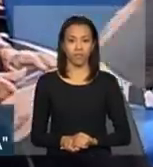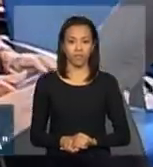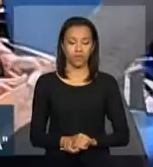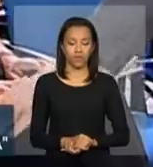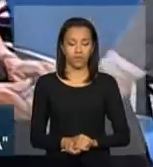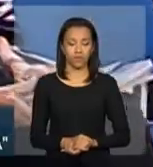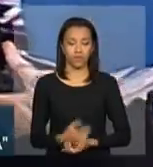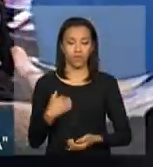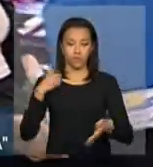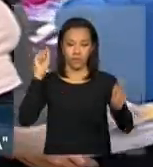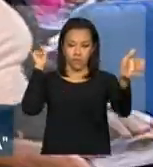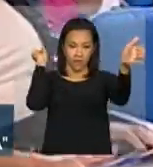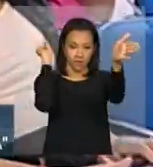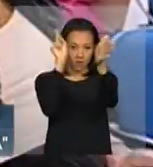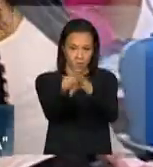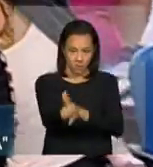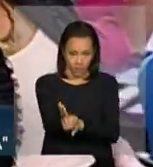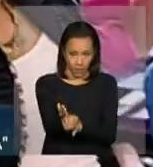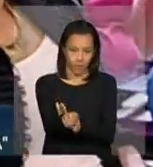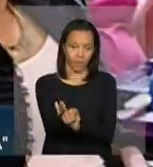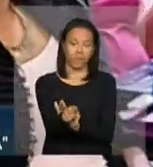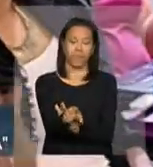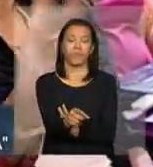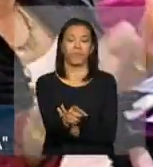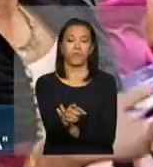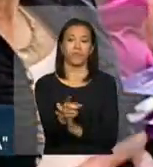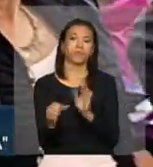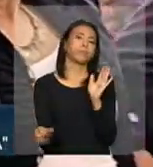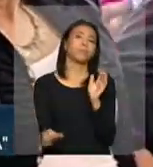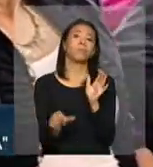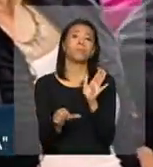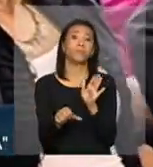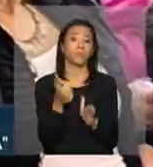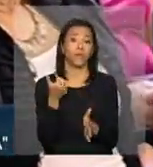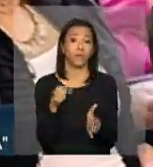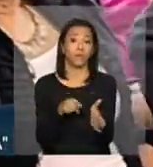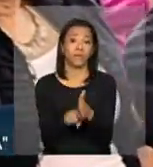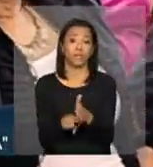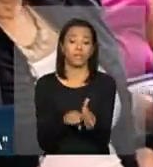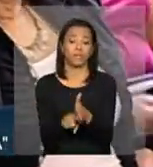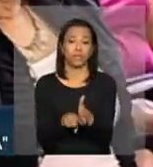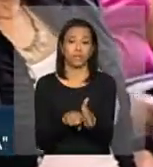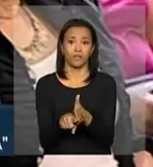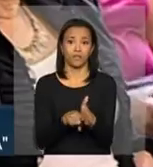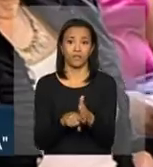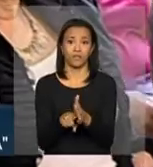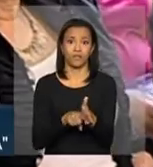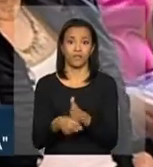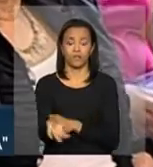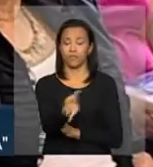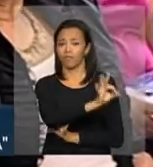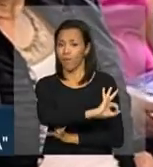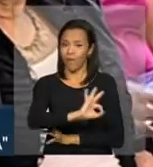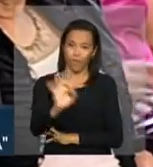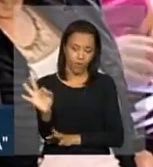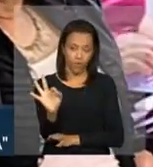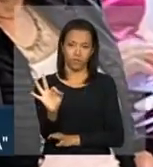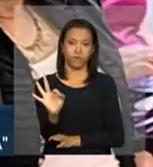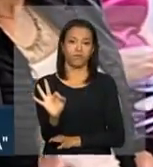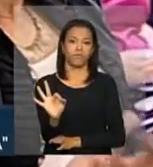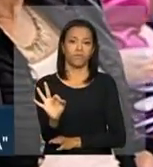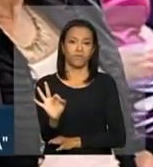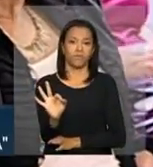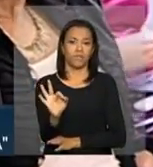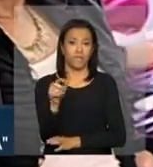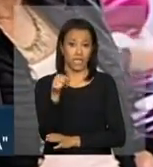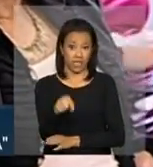perguntar. É uma pergunta que, primeira pesquisa, eu achei fantástica. Ela chega